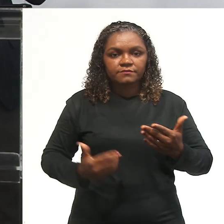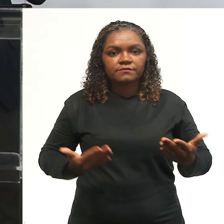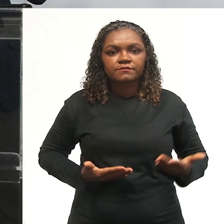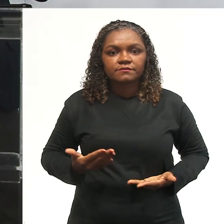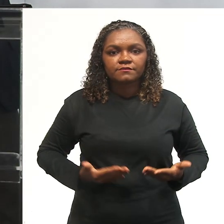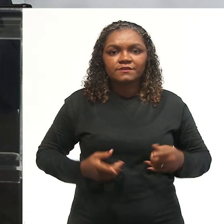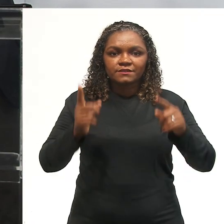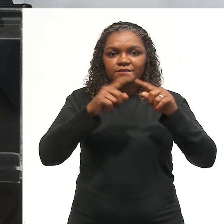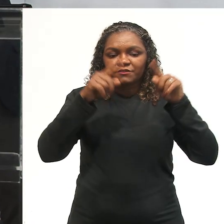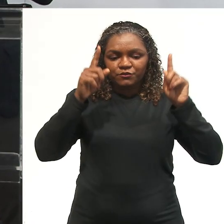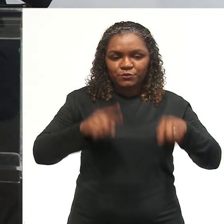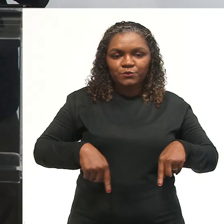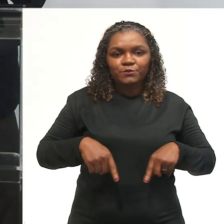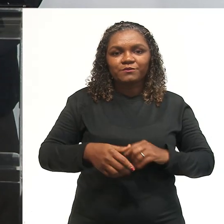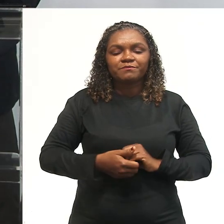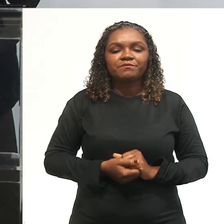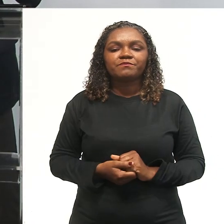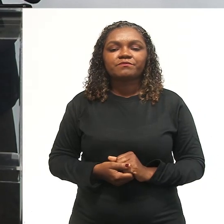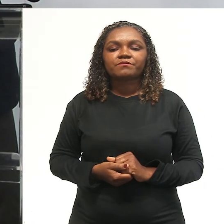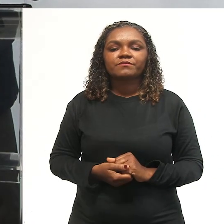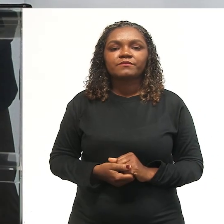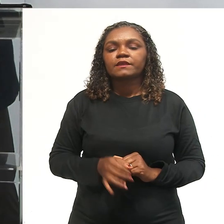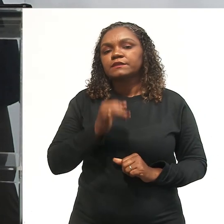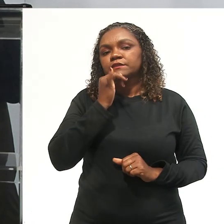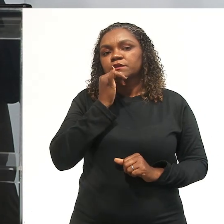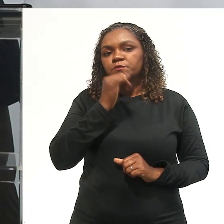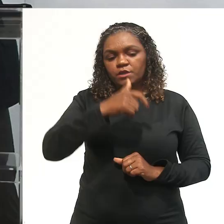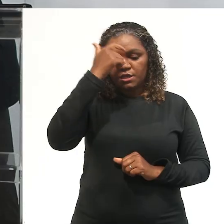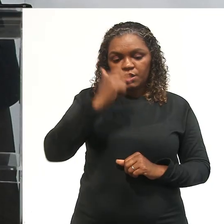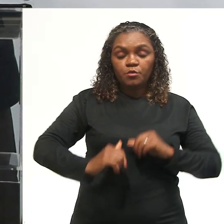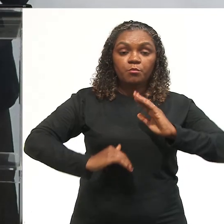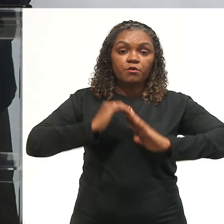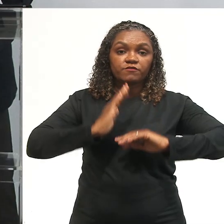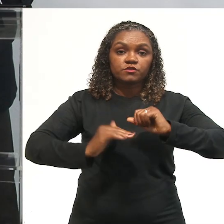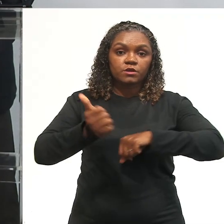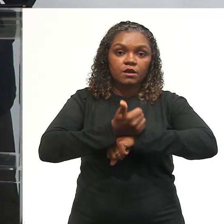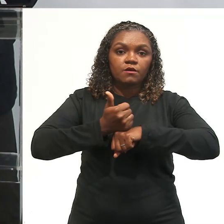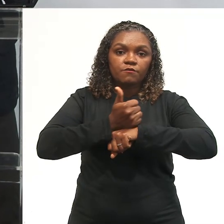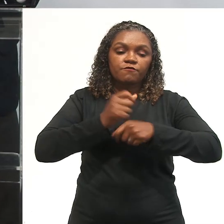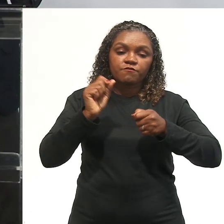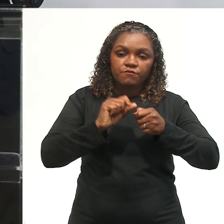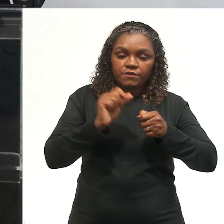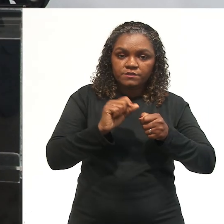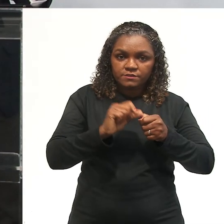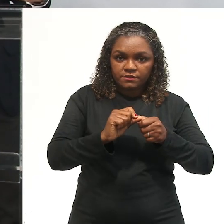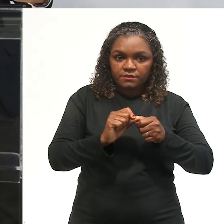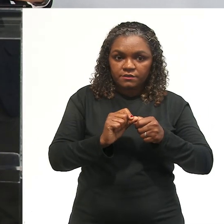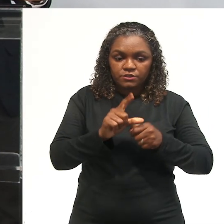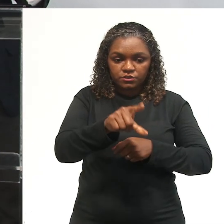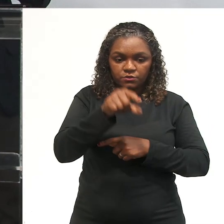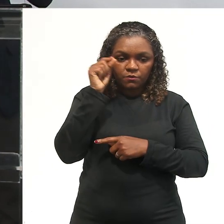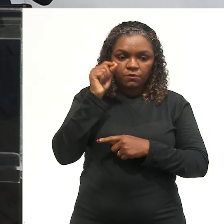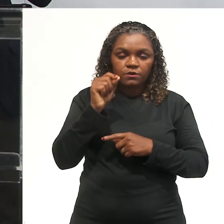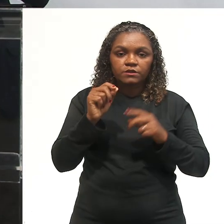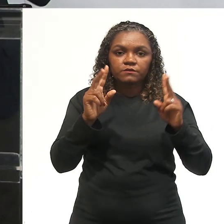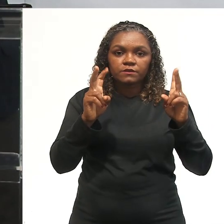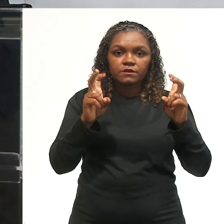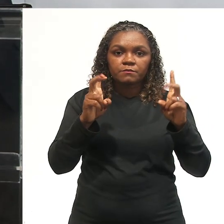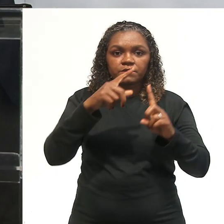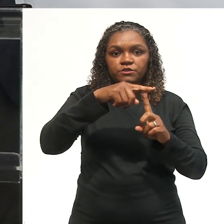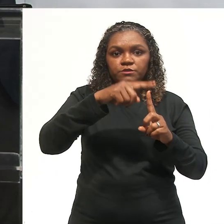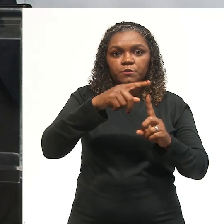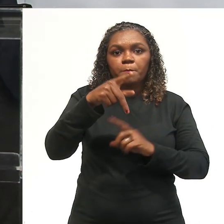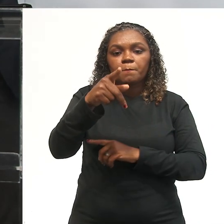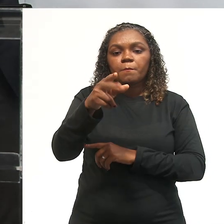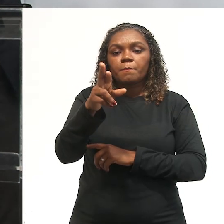de contratação, quando se escolhe por uma modalidade pregão, ele deixa de